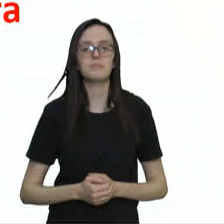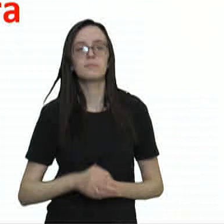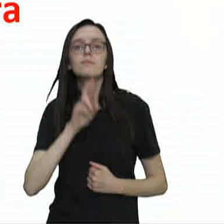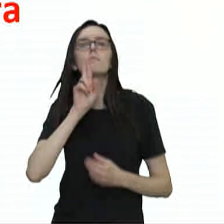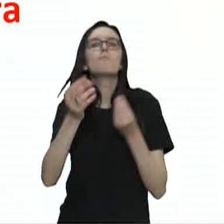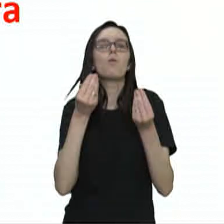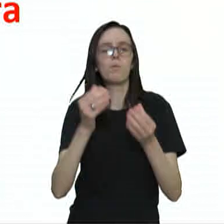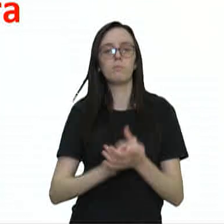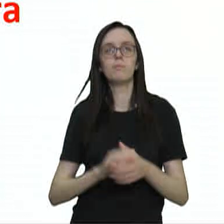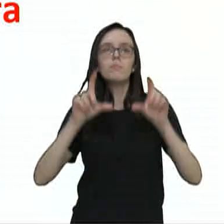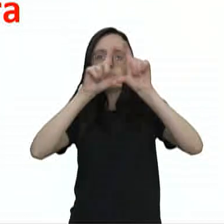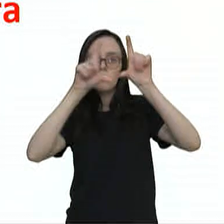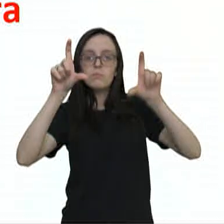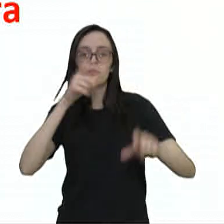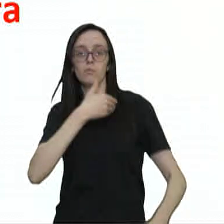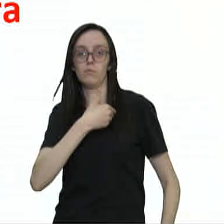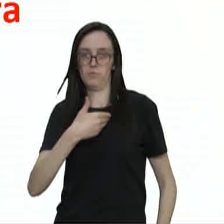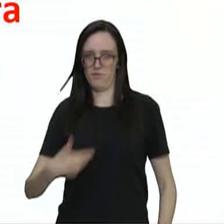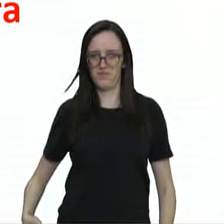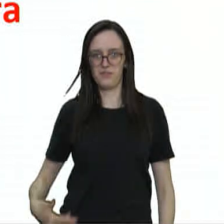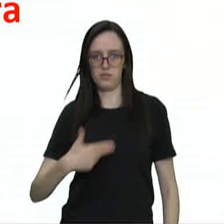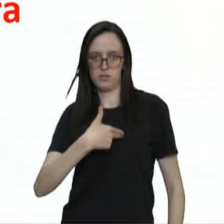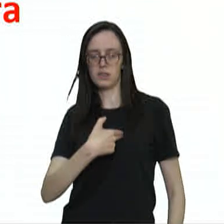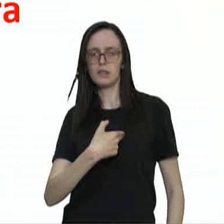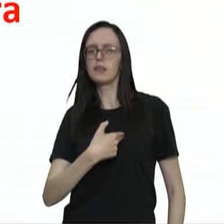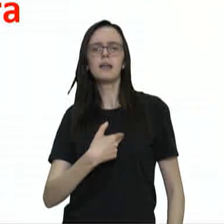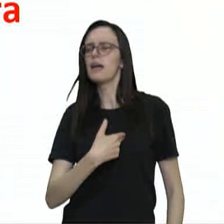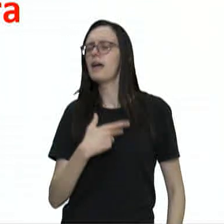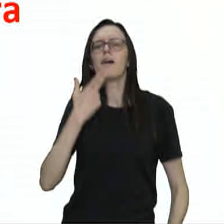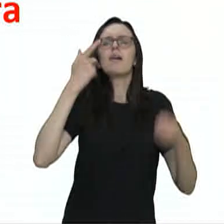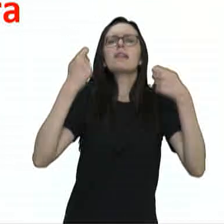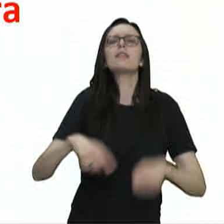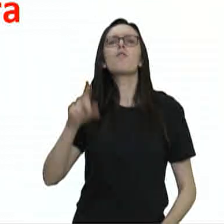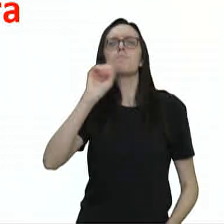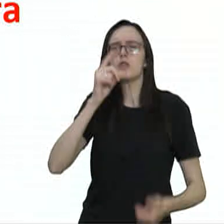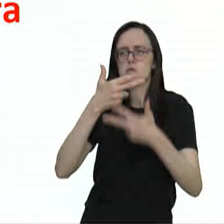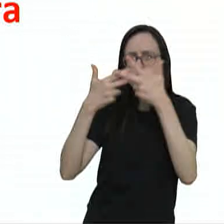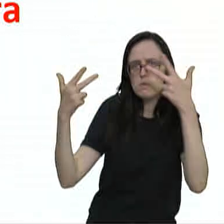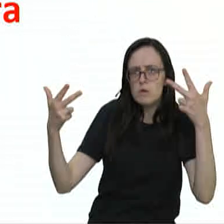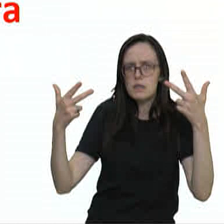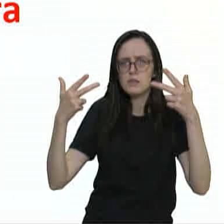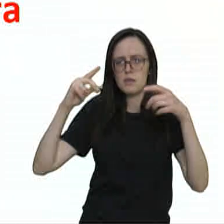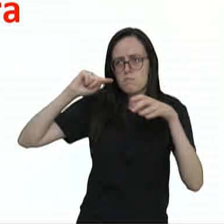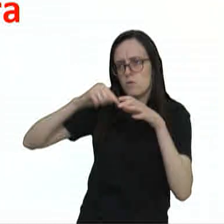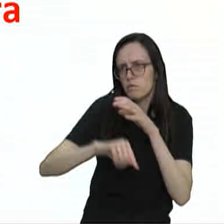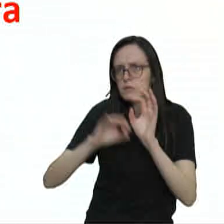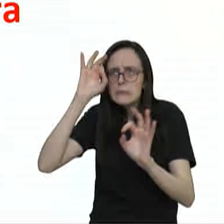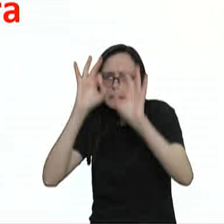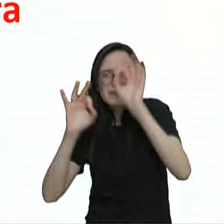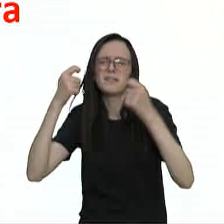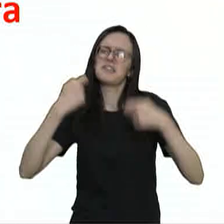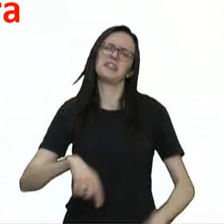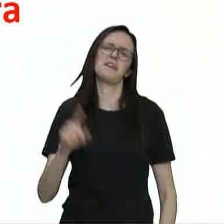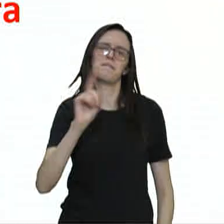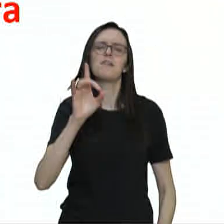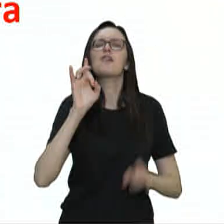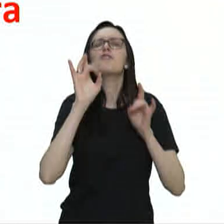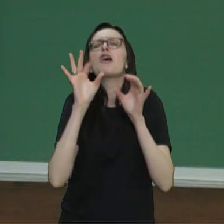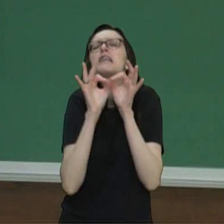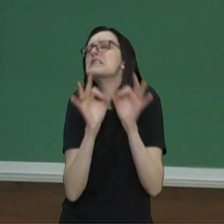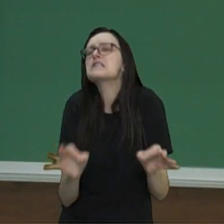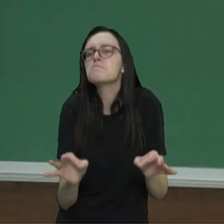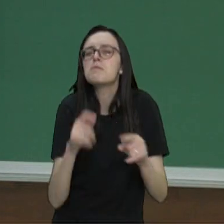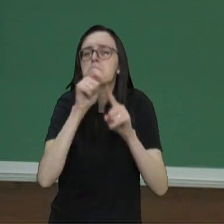Getúlio Vargas argumenta que não necessita de armadilhas complexas para permanecer no governo, pois bastaria uma